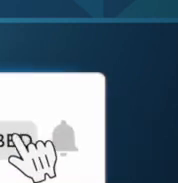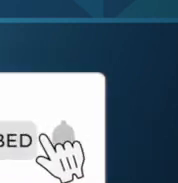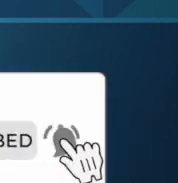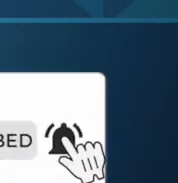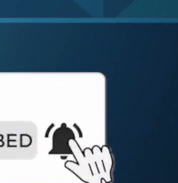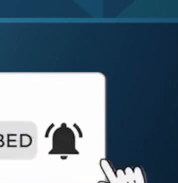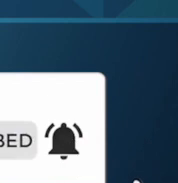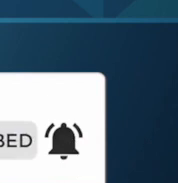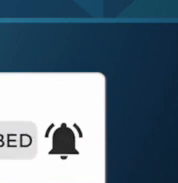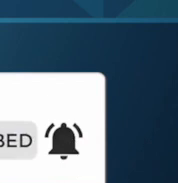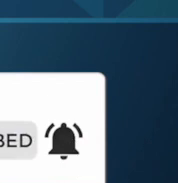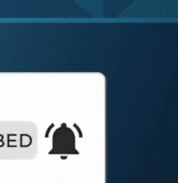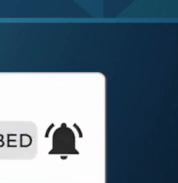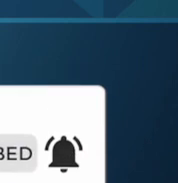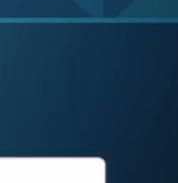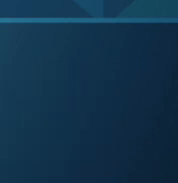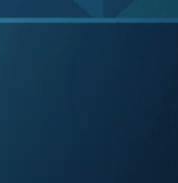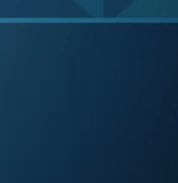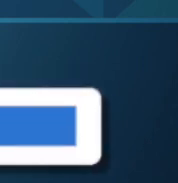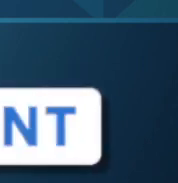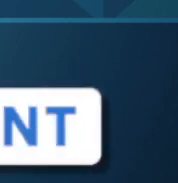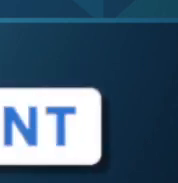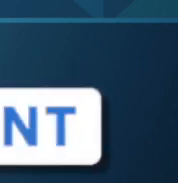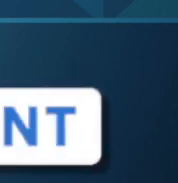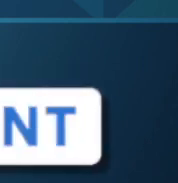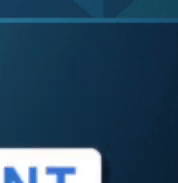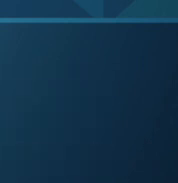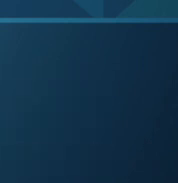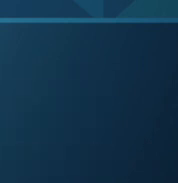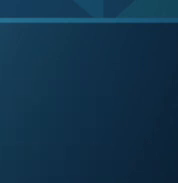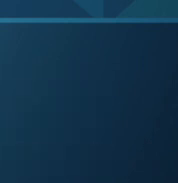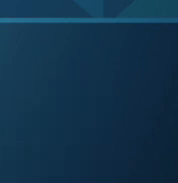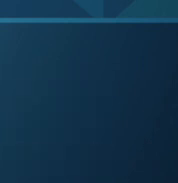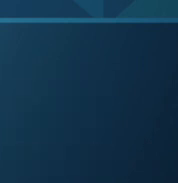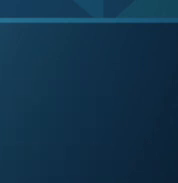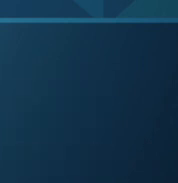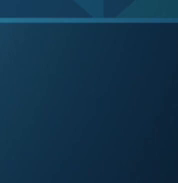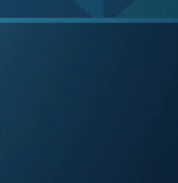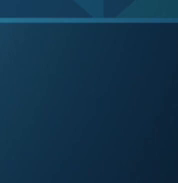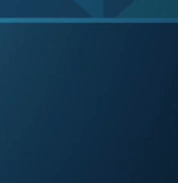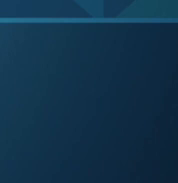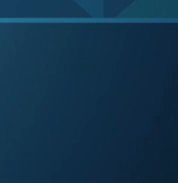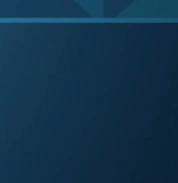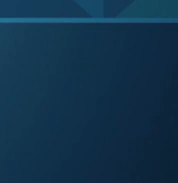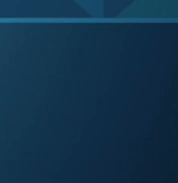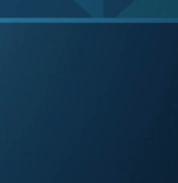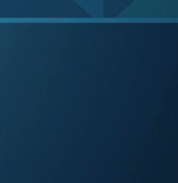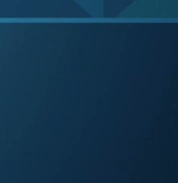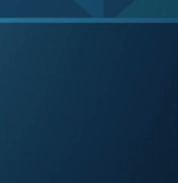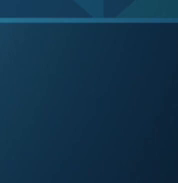Ali. Hanehan botão notificação. Fo comentário no fahetutan ba media social siraseluk.